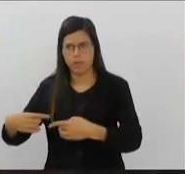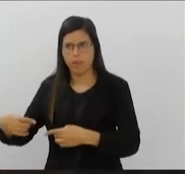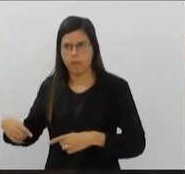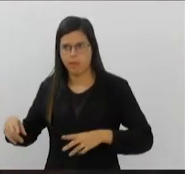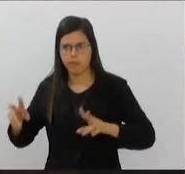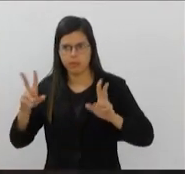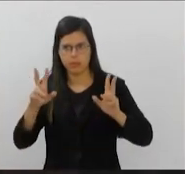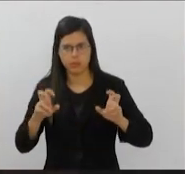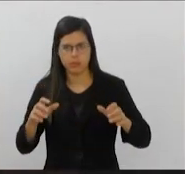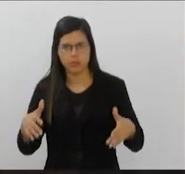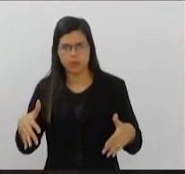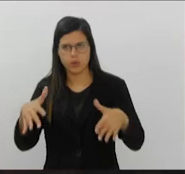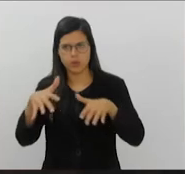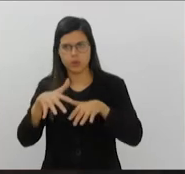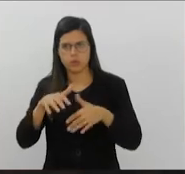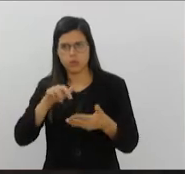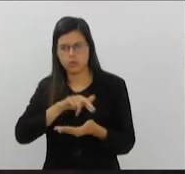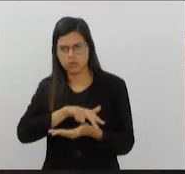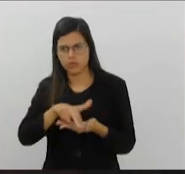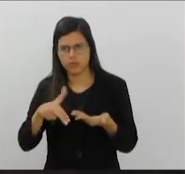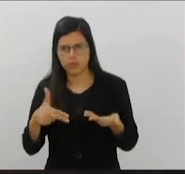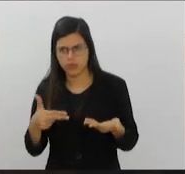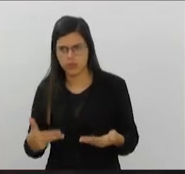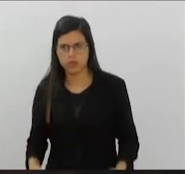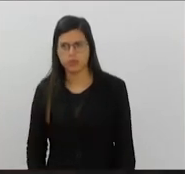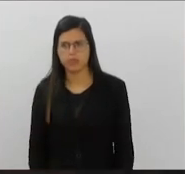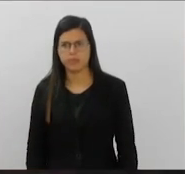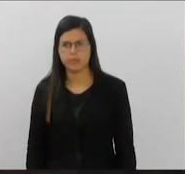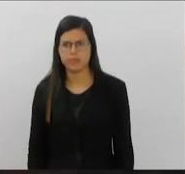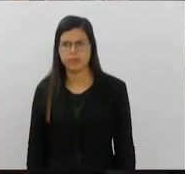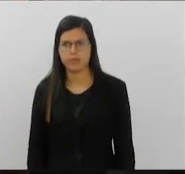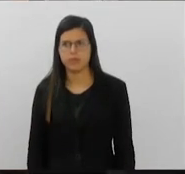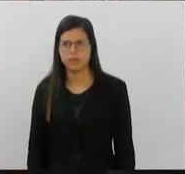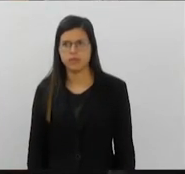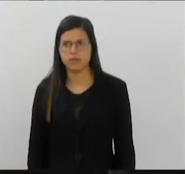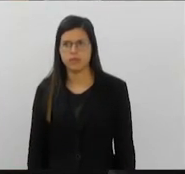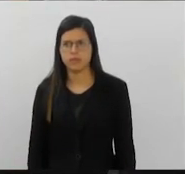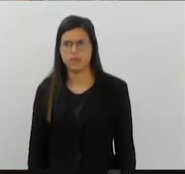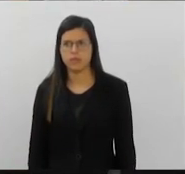painel de inclusão e diversidade, por favor.